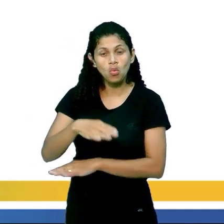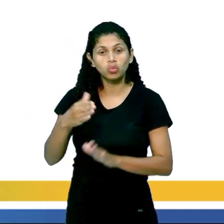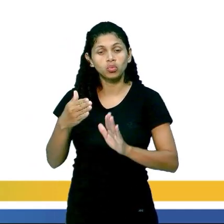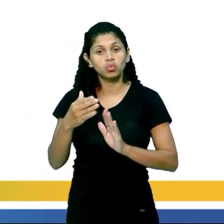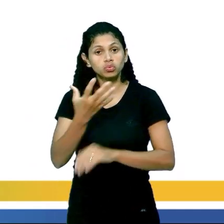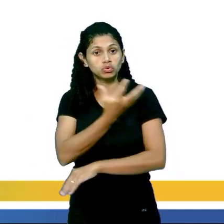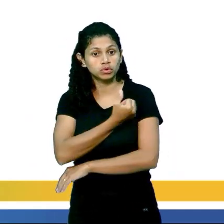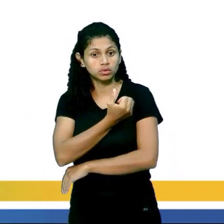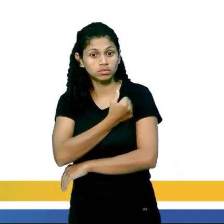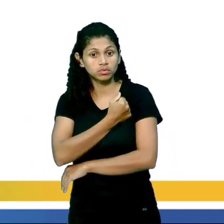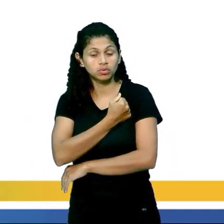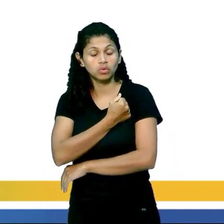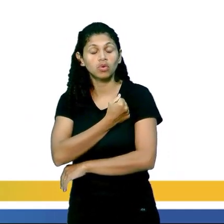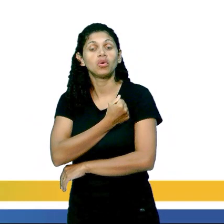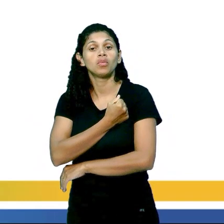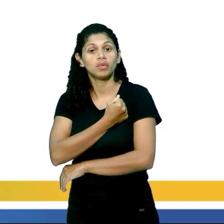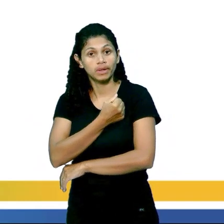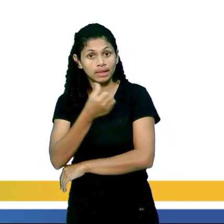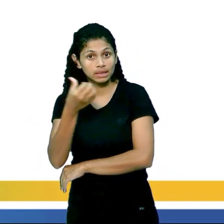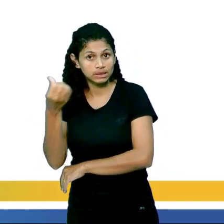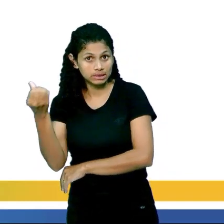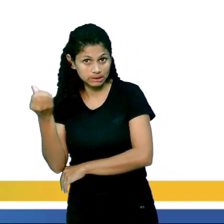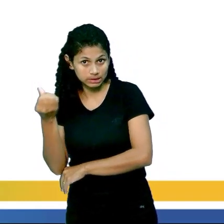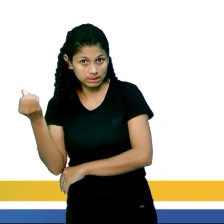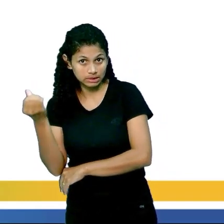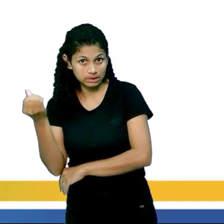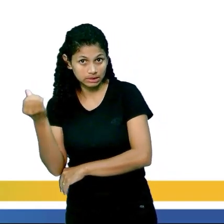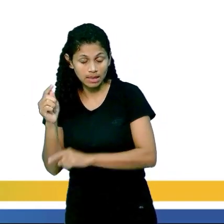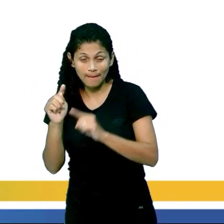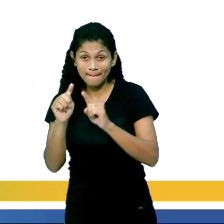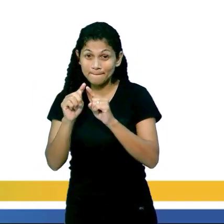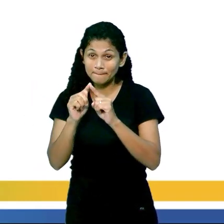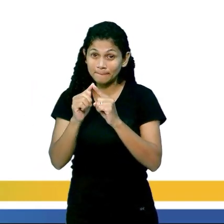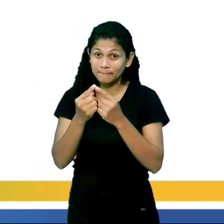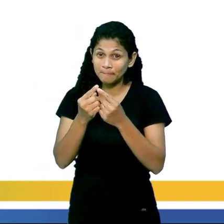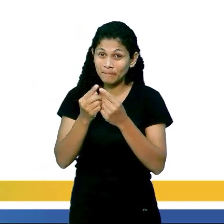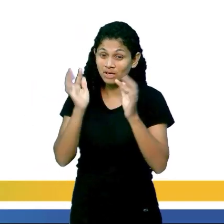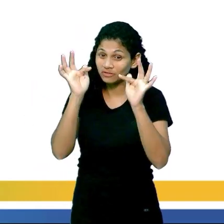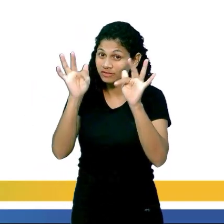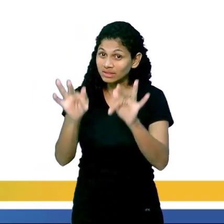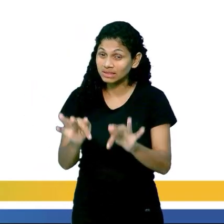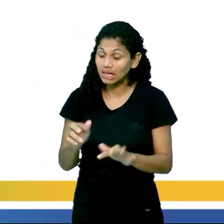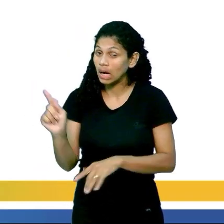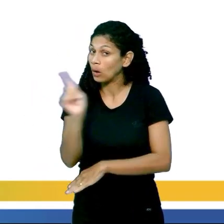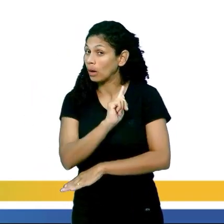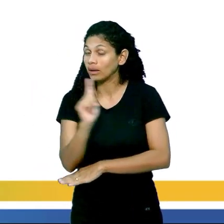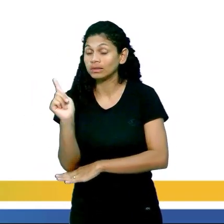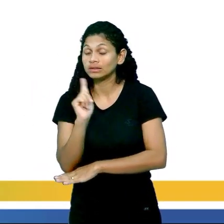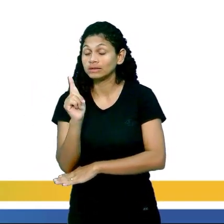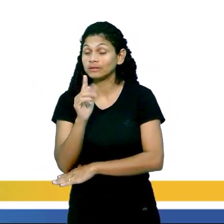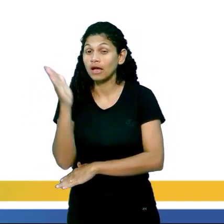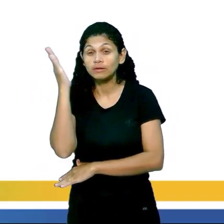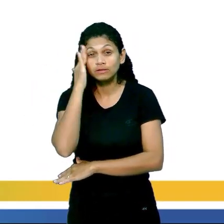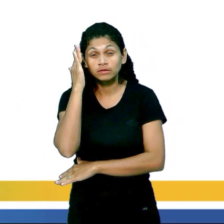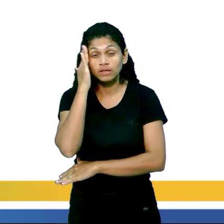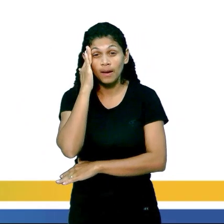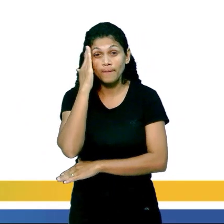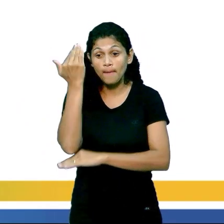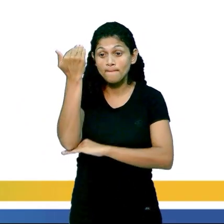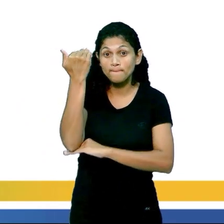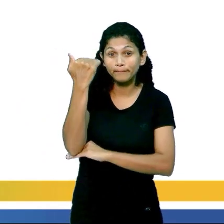número 66. Só que a questão não acaba aí. Ele quer saber a metade da